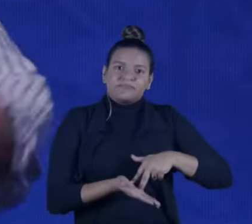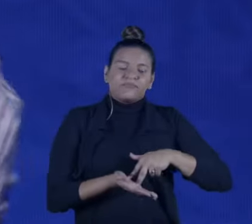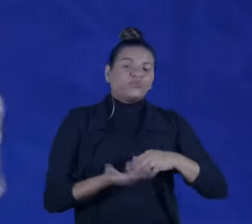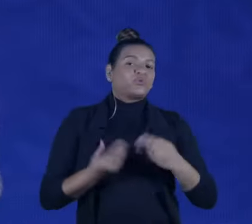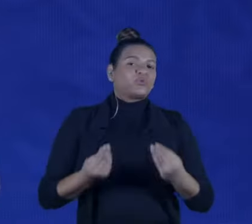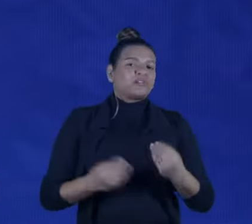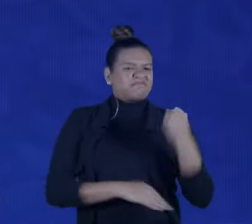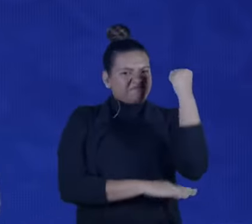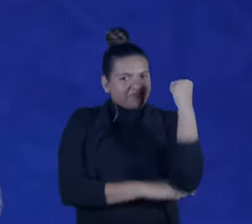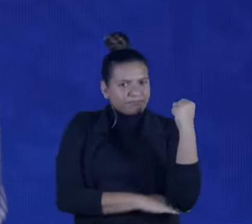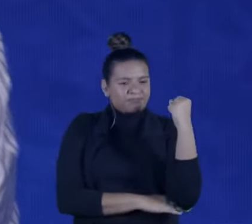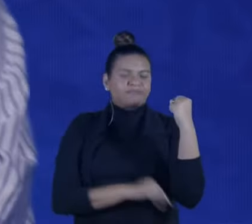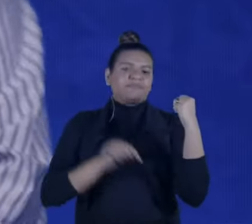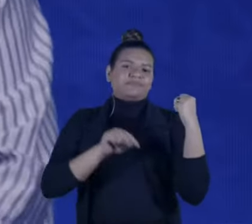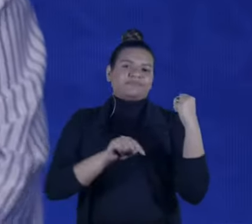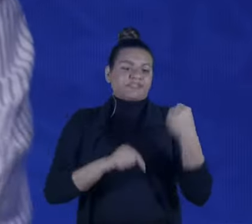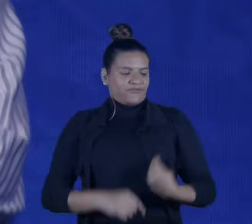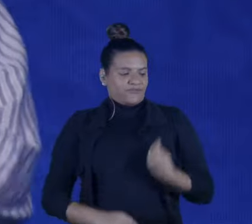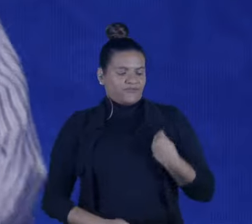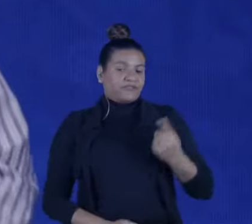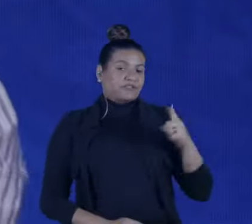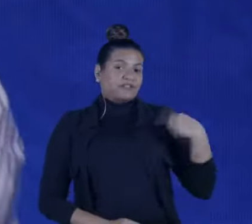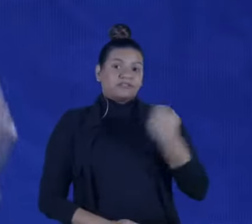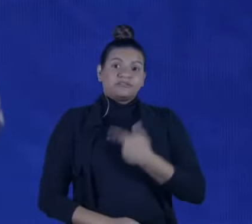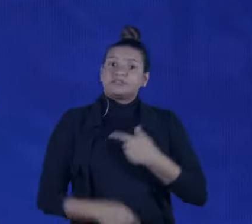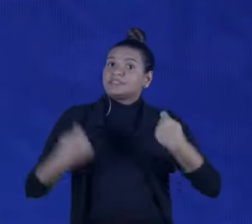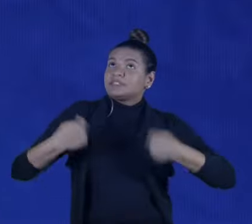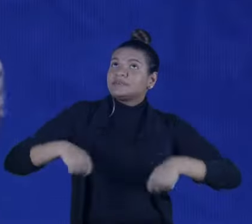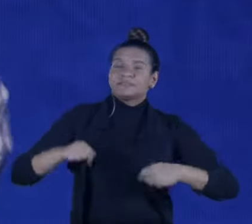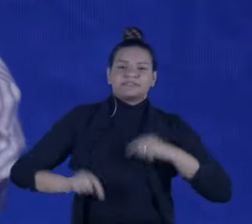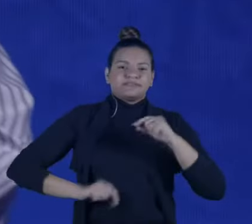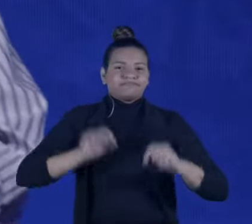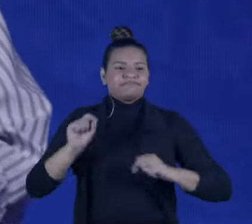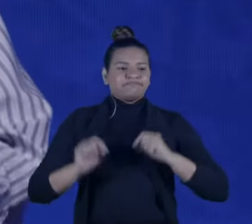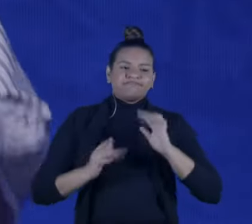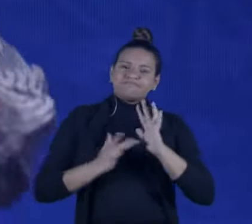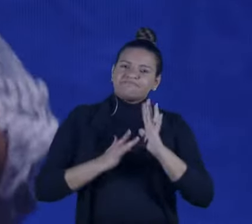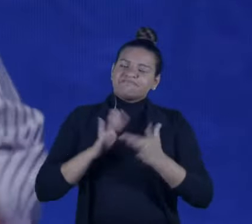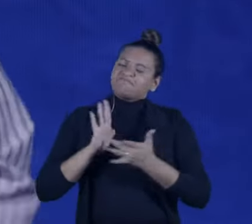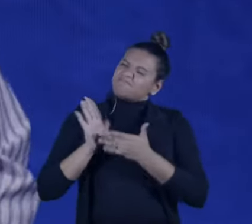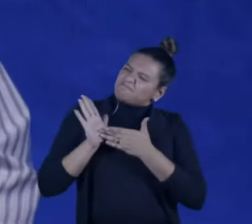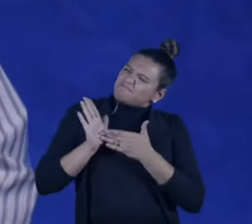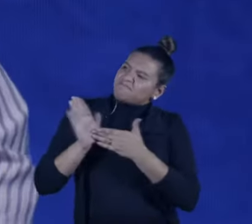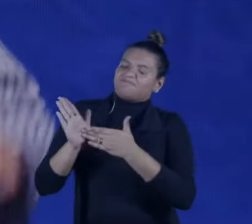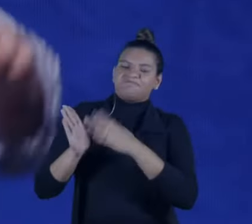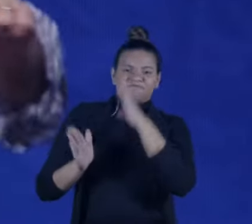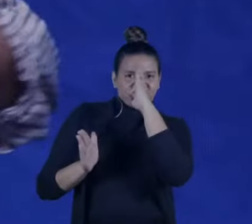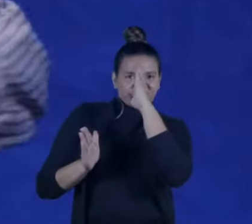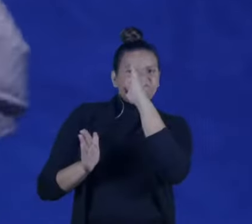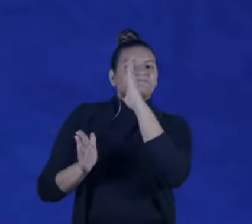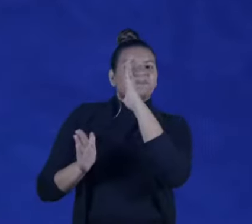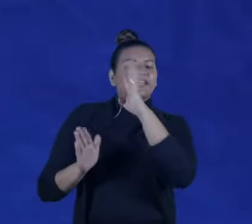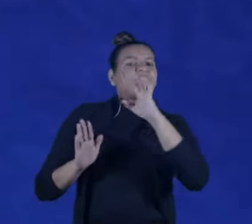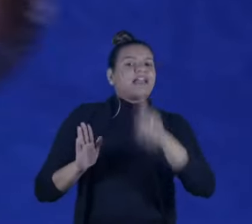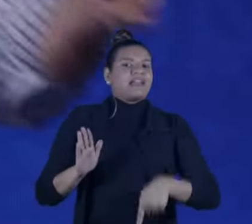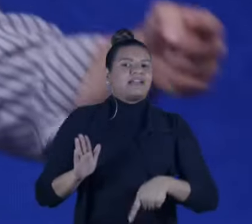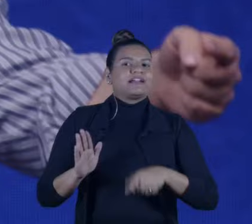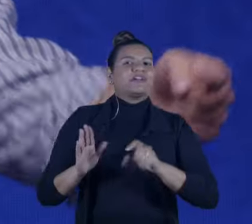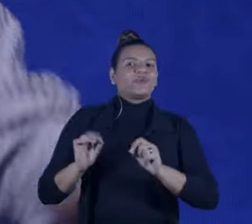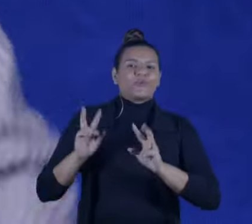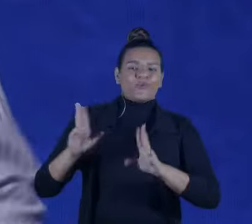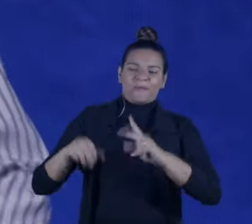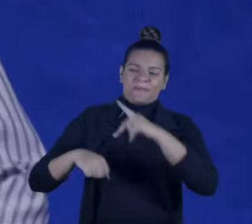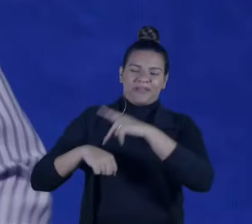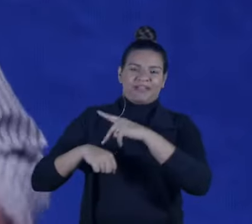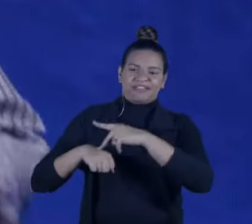vida, então nós precisamos que Jesus seja a pedra angular e a sua